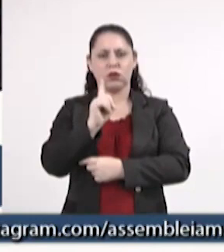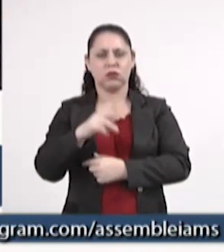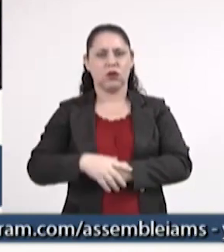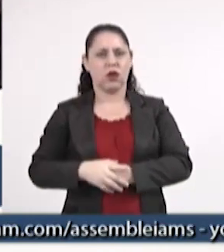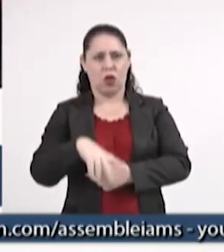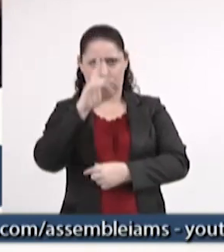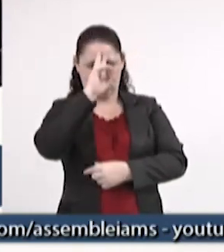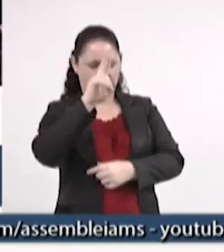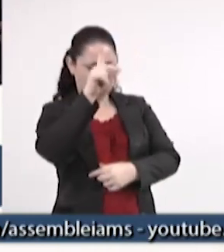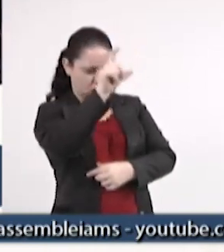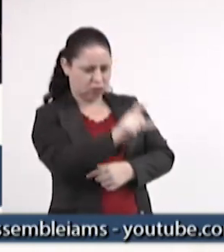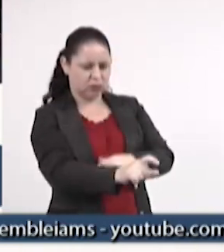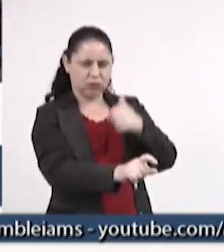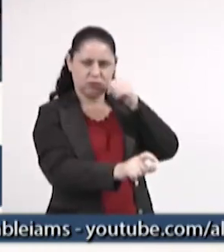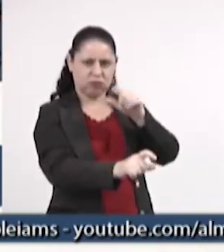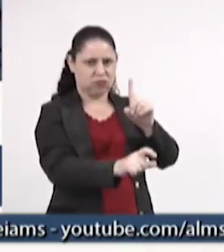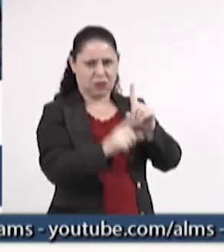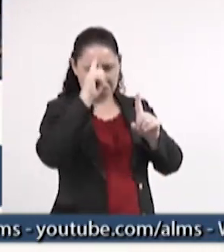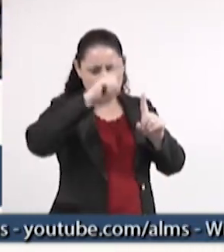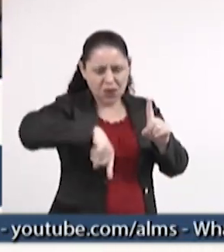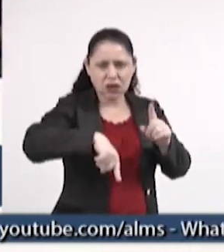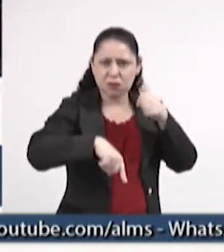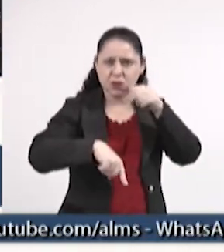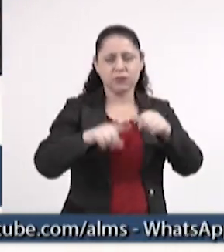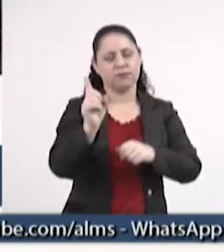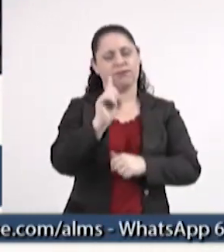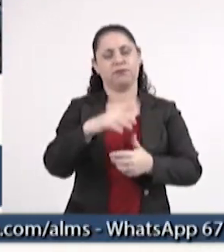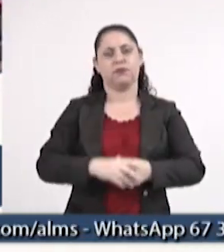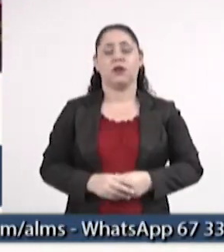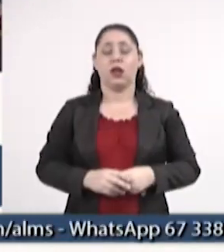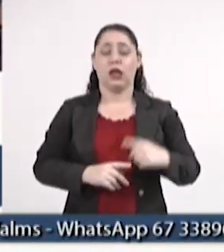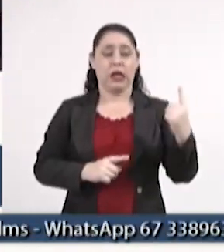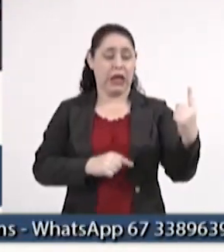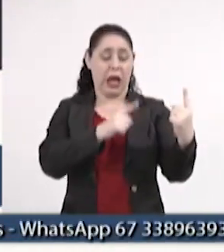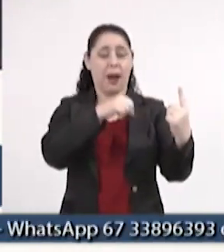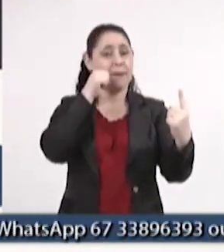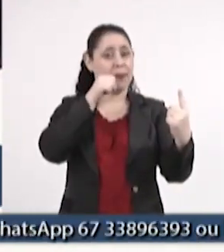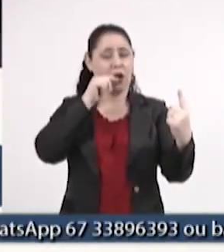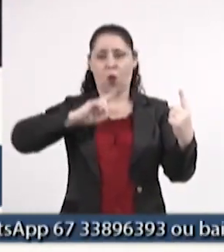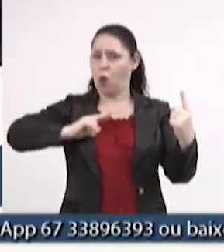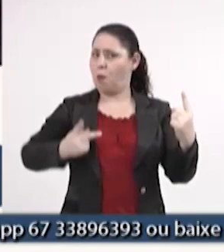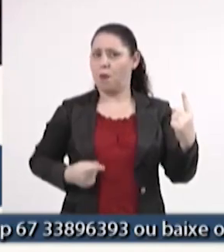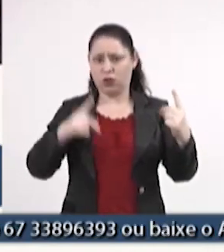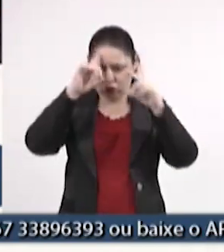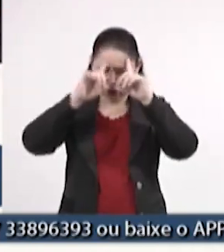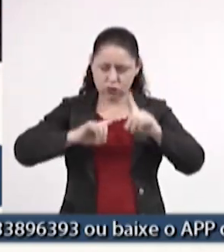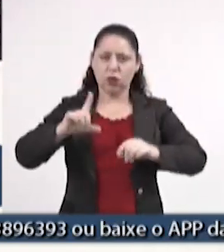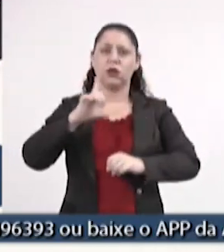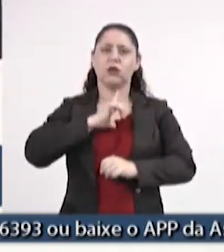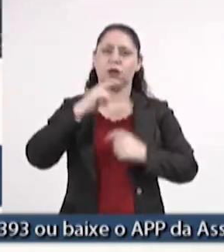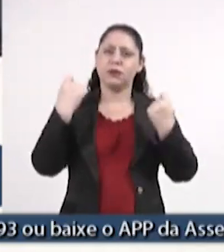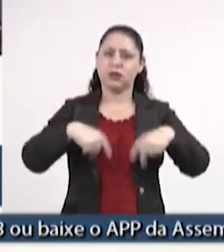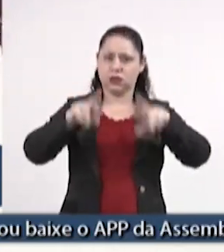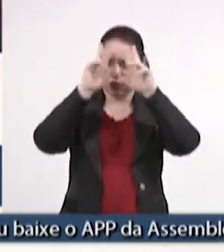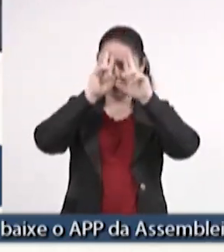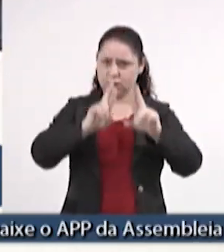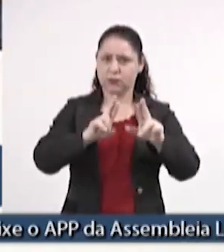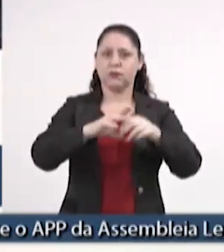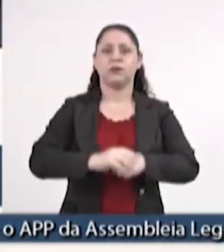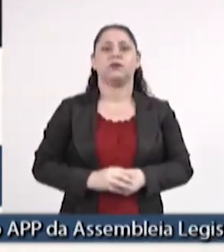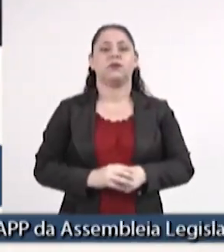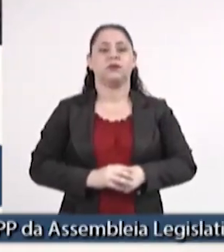é dono da mulher, ele não manda na mulher, e a mulher é um ser humano que tem dignidade, tem que ser